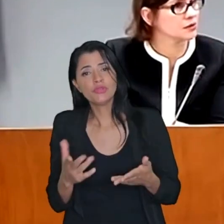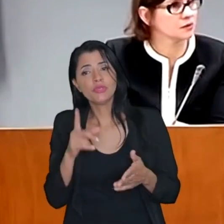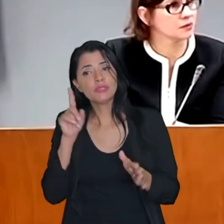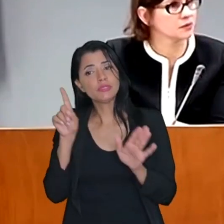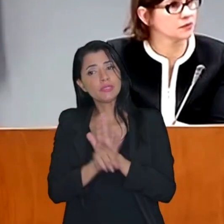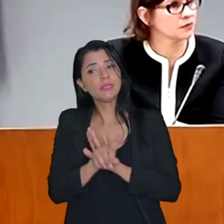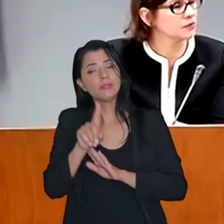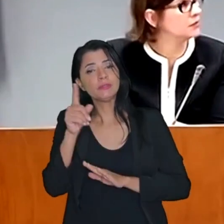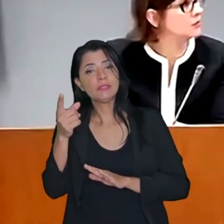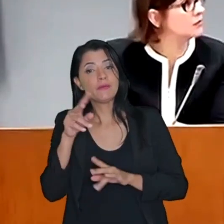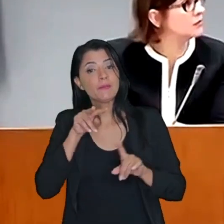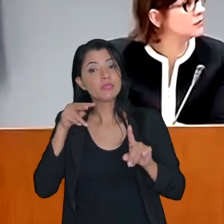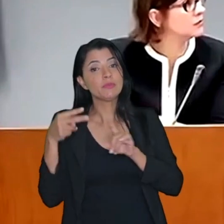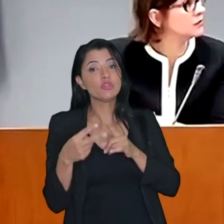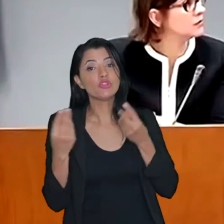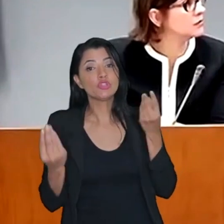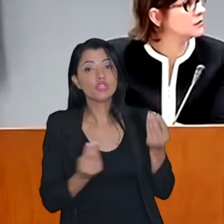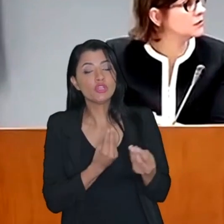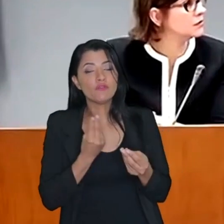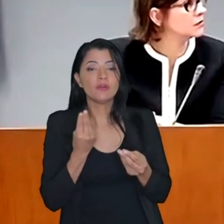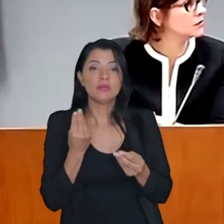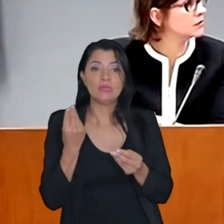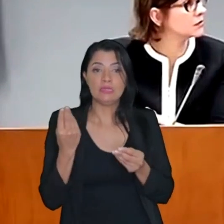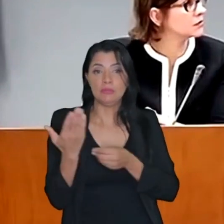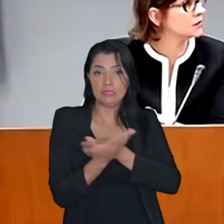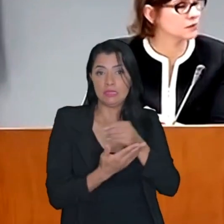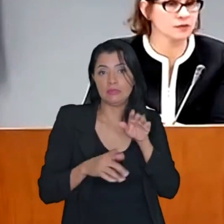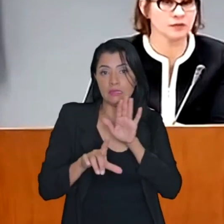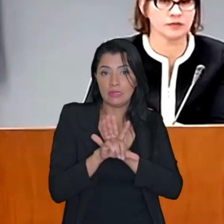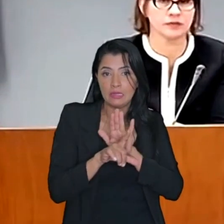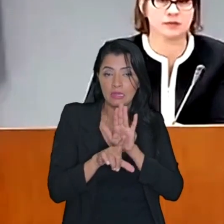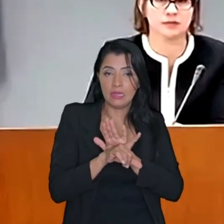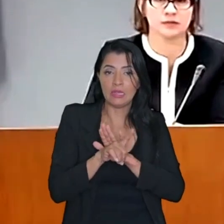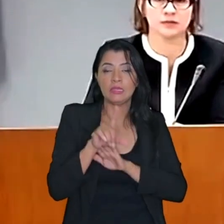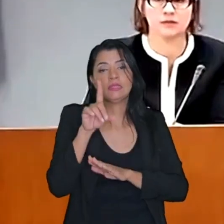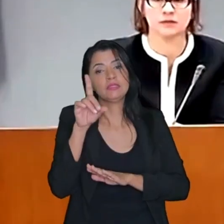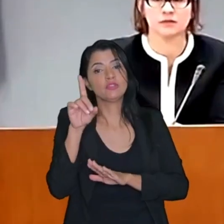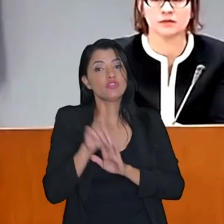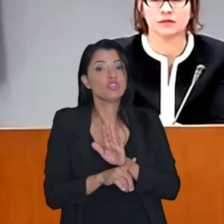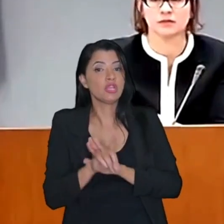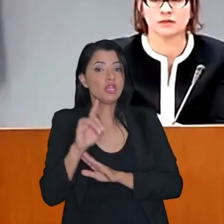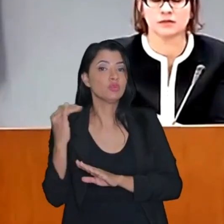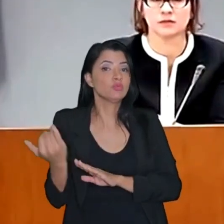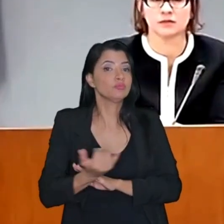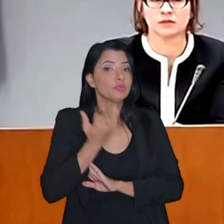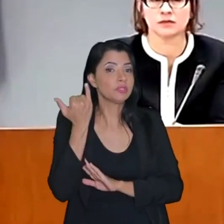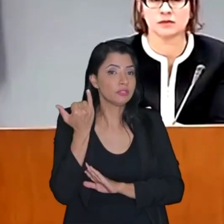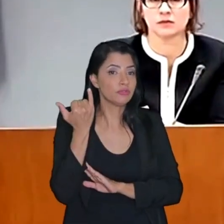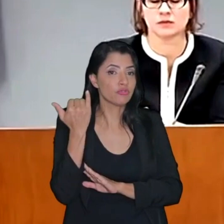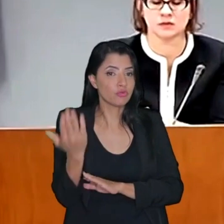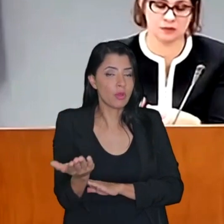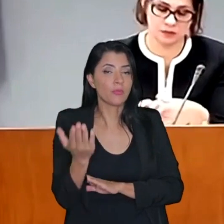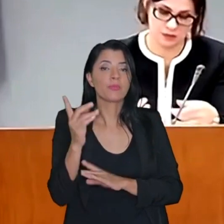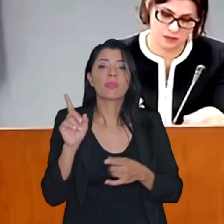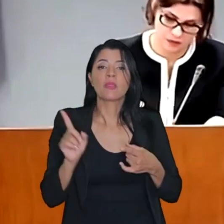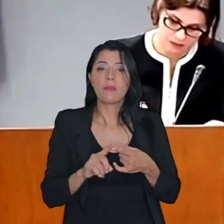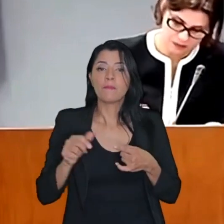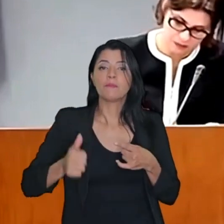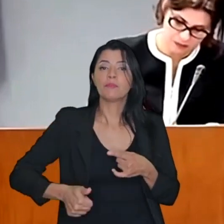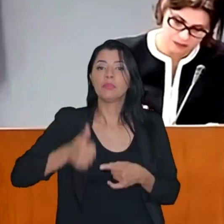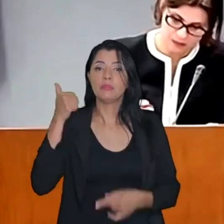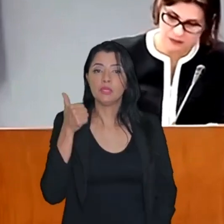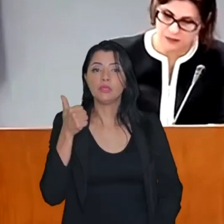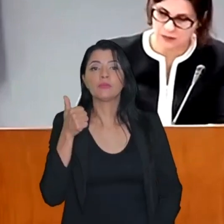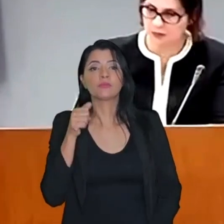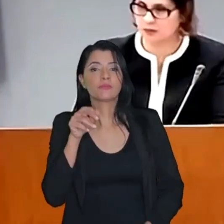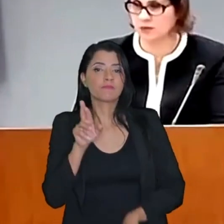ser questionável do ponto de vista da reserva legal para intervenção em direitos fundamentais. Primeiro,